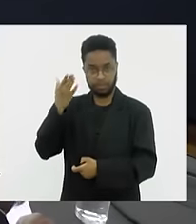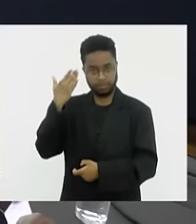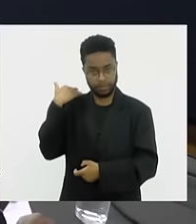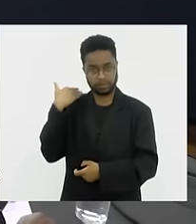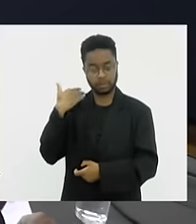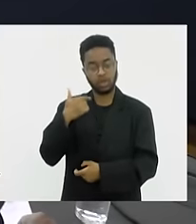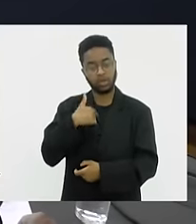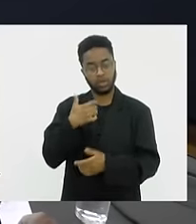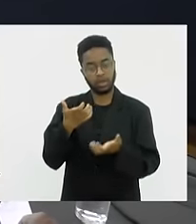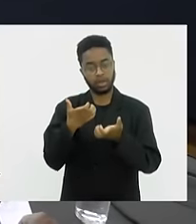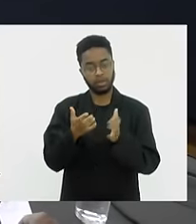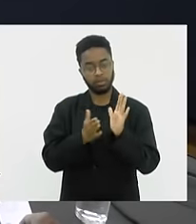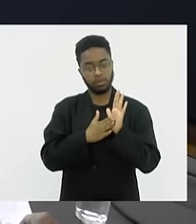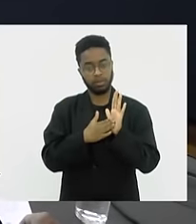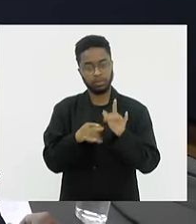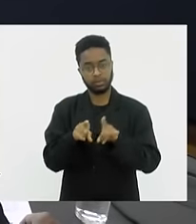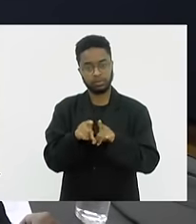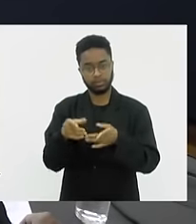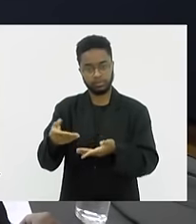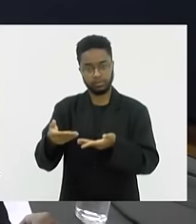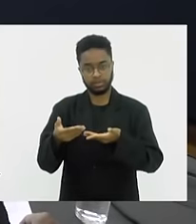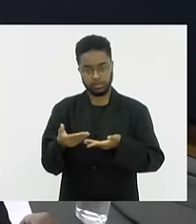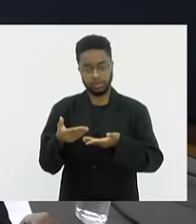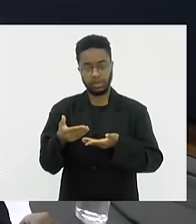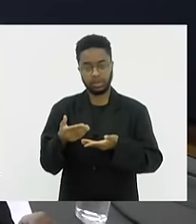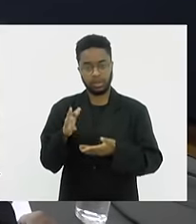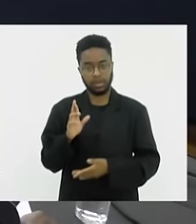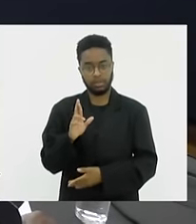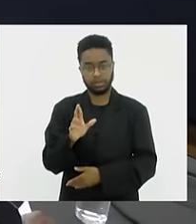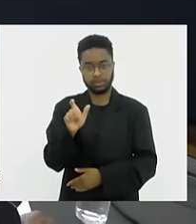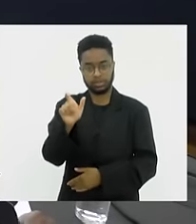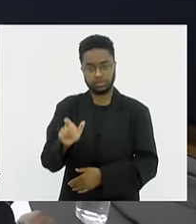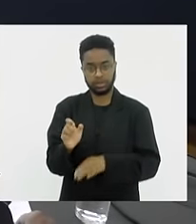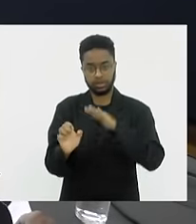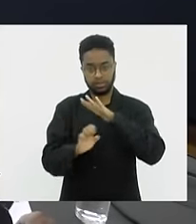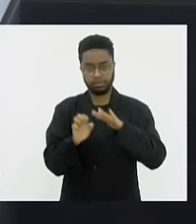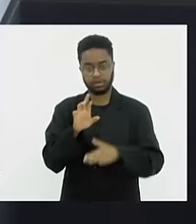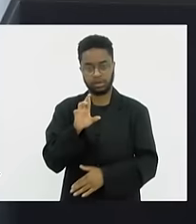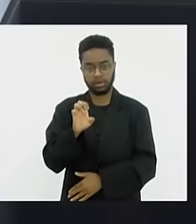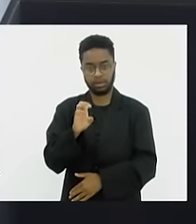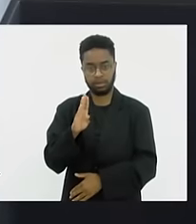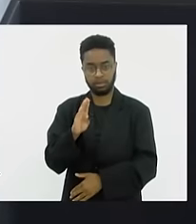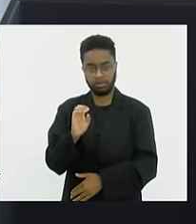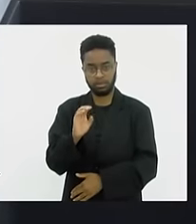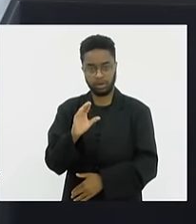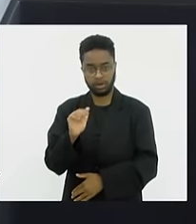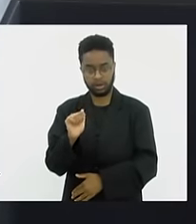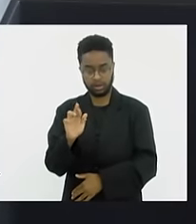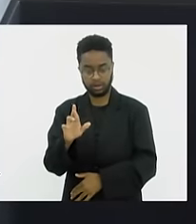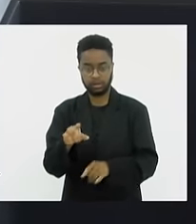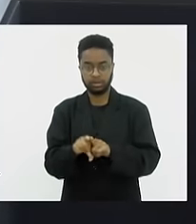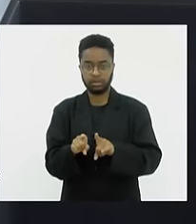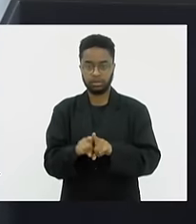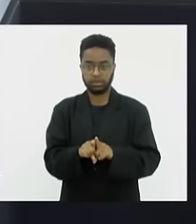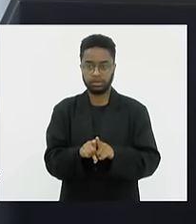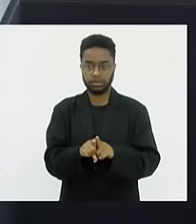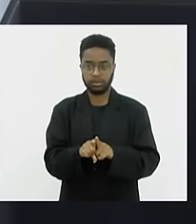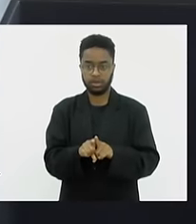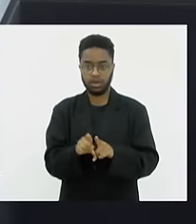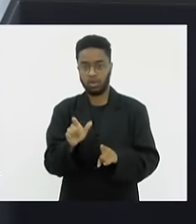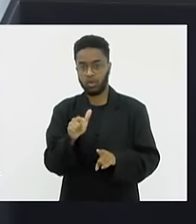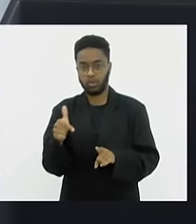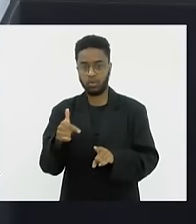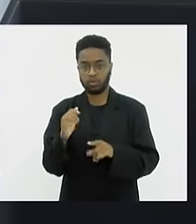também a convocação... Né, do representante da Rebocar para a próxima sessão, tá. Né, e da empresa, né, que desistiram